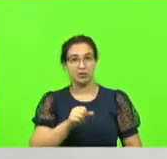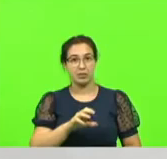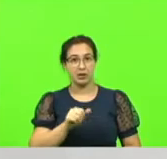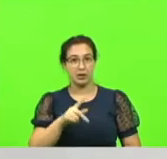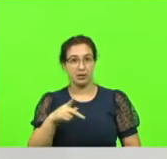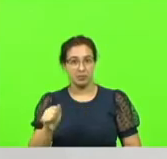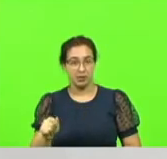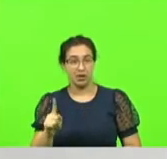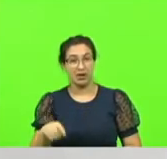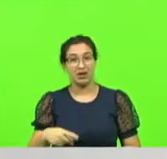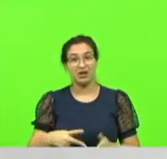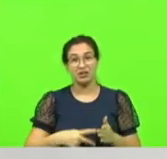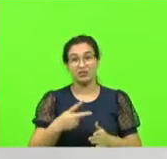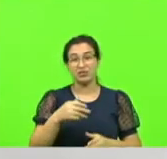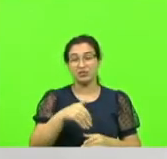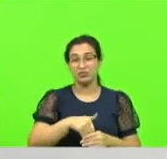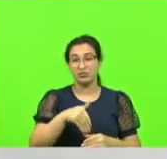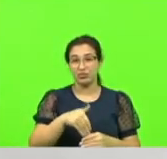foi derrotado.